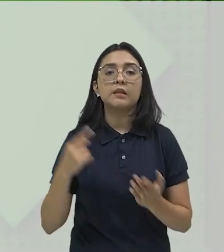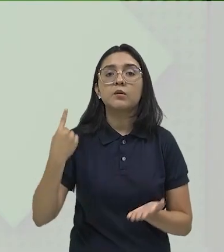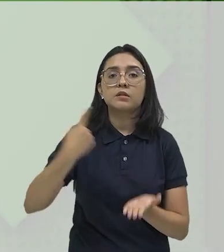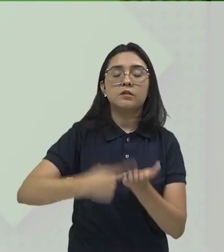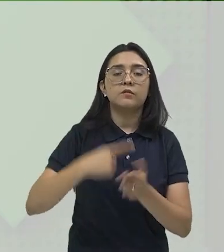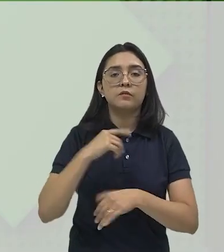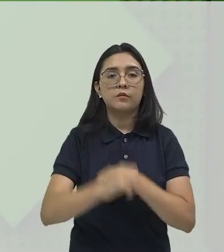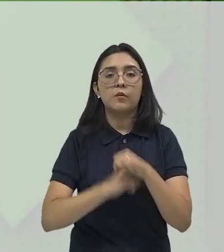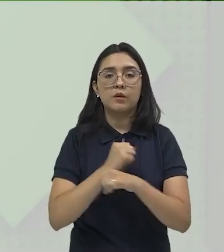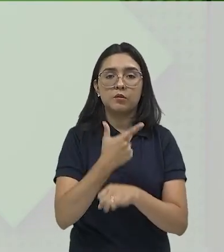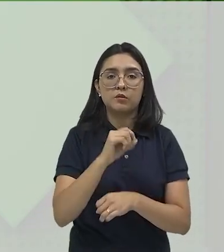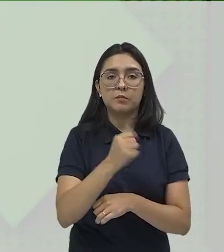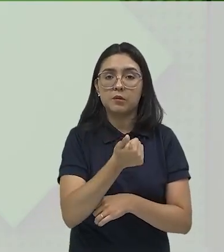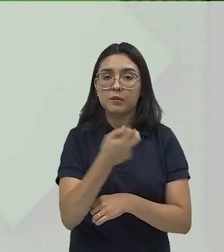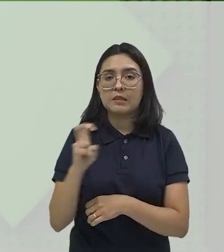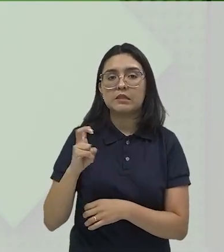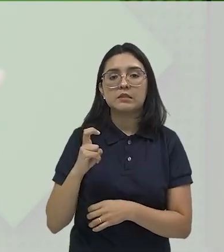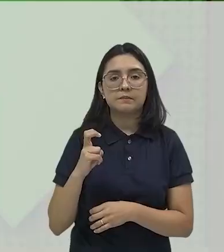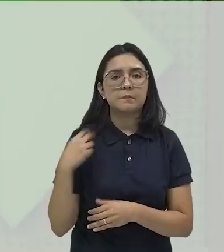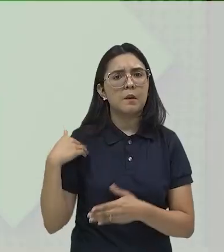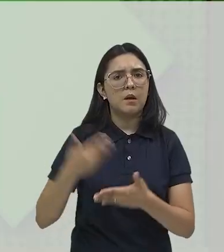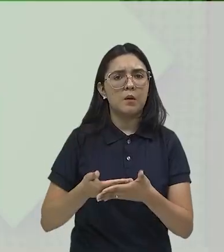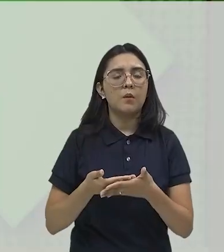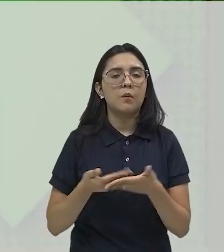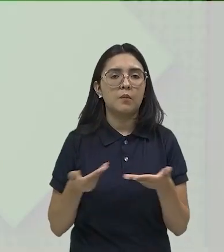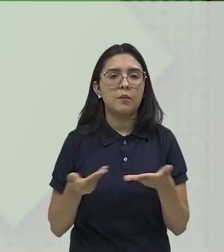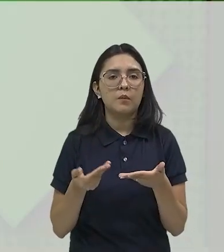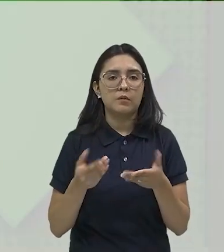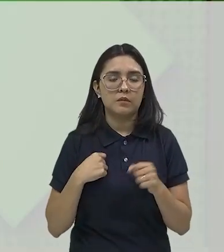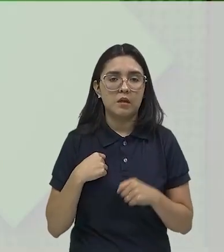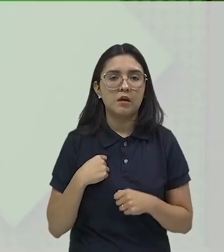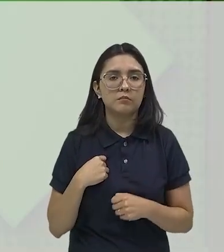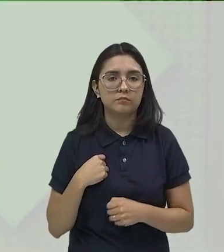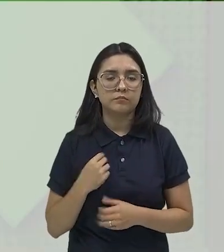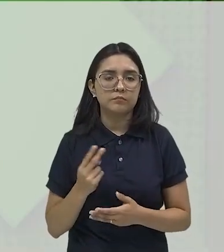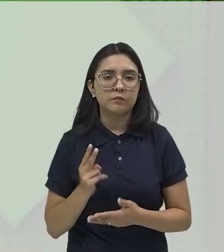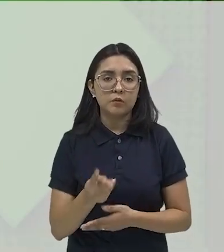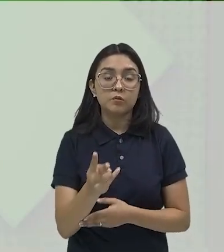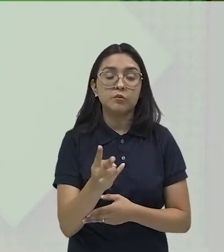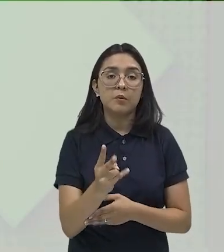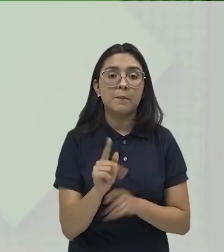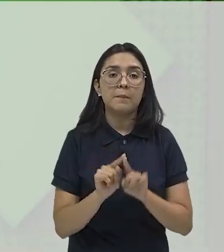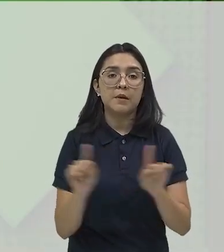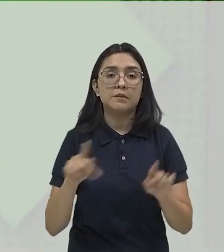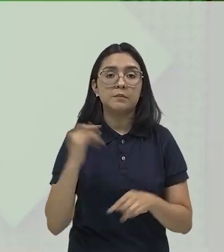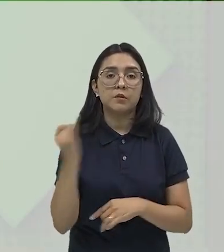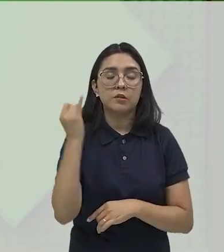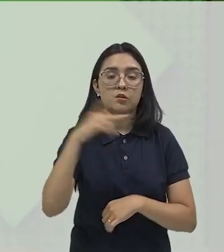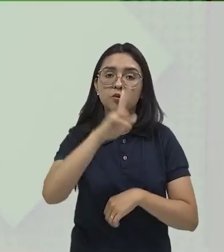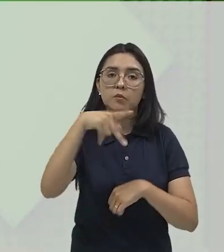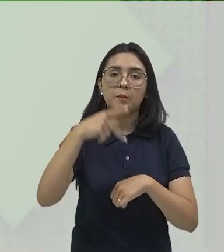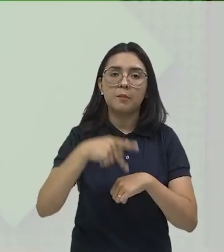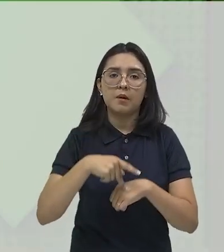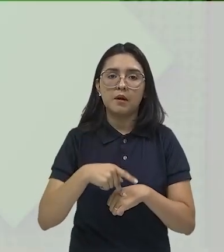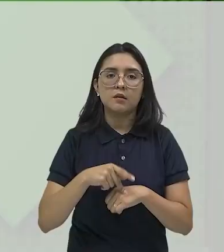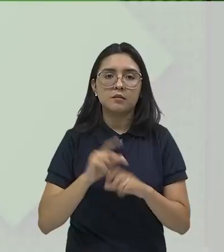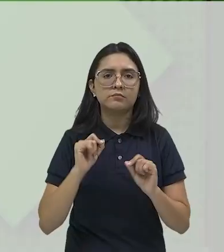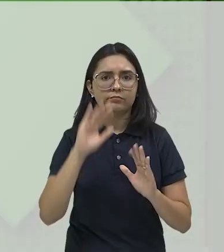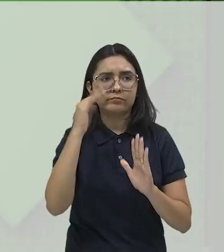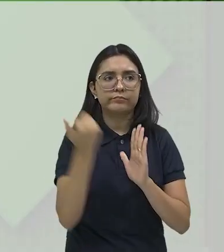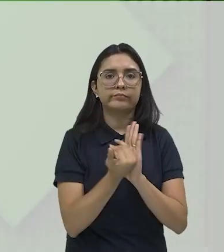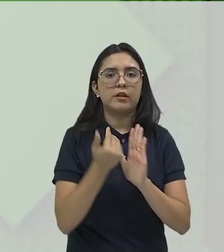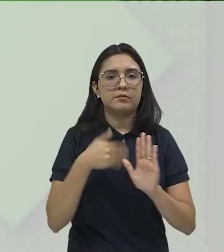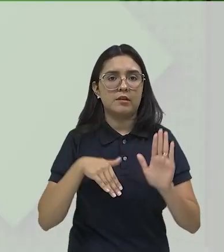feito em 2015, ele ainda está ocorrendo, mas é importante que os países cumpram as